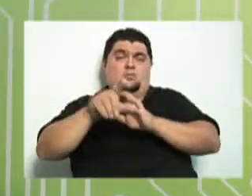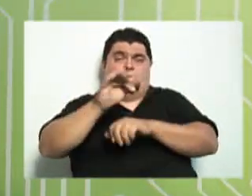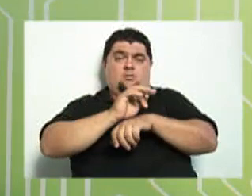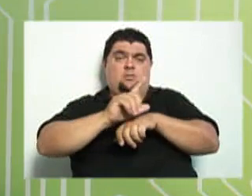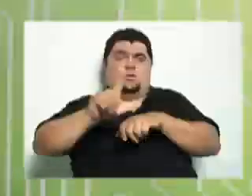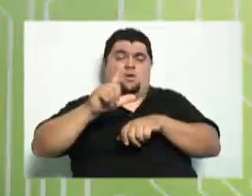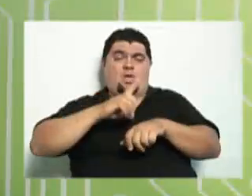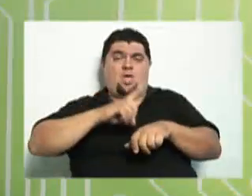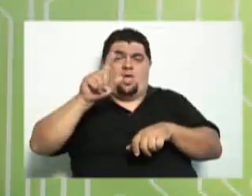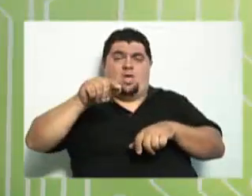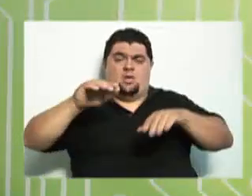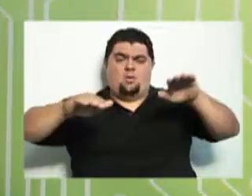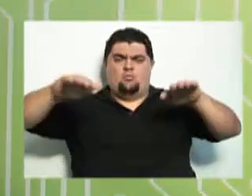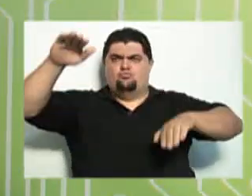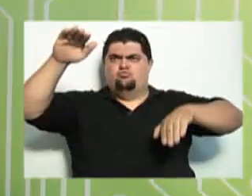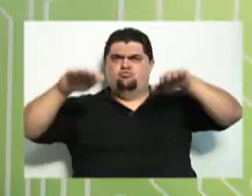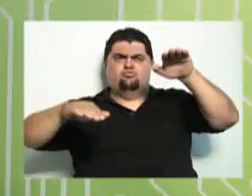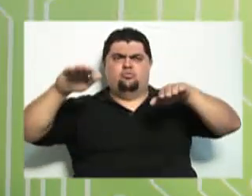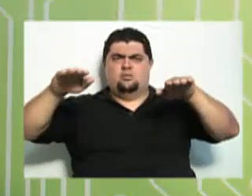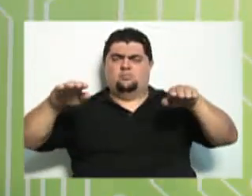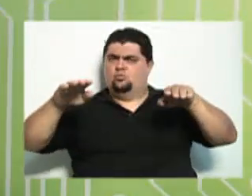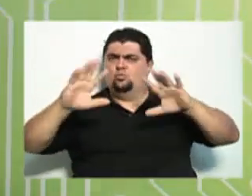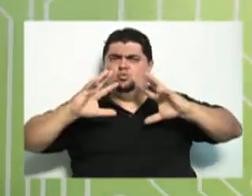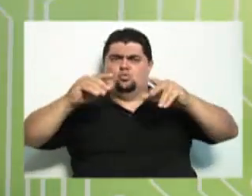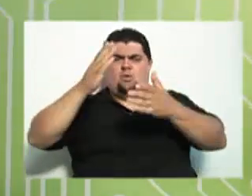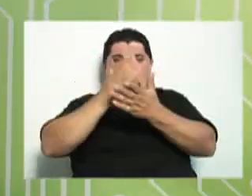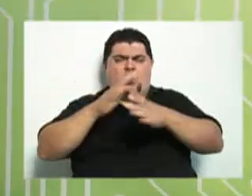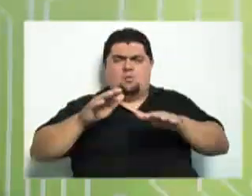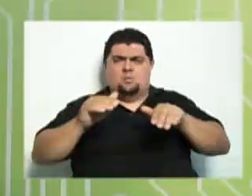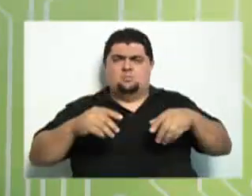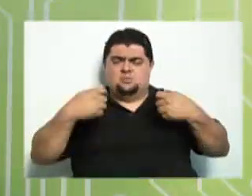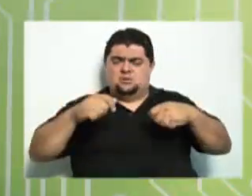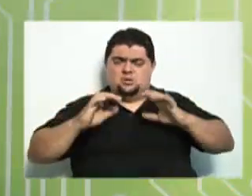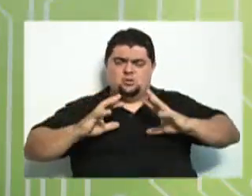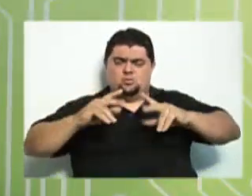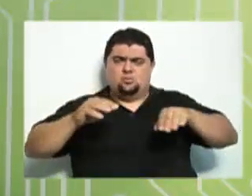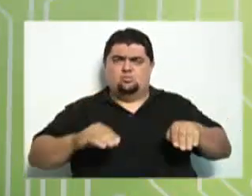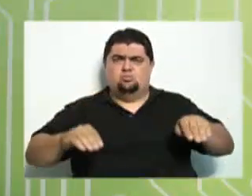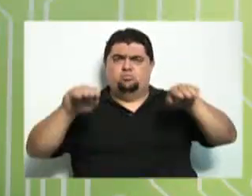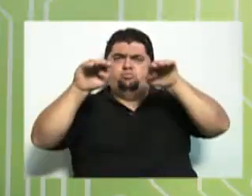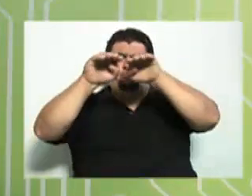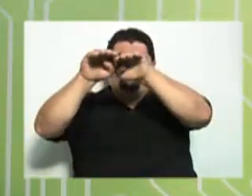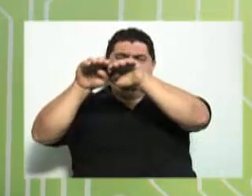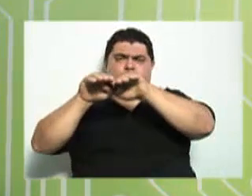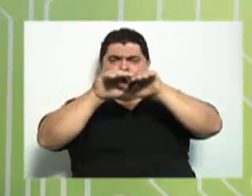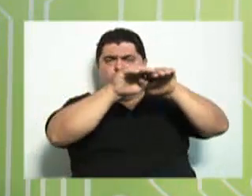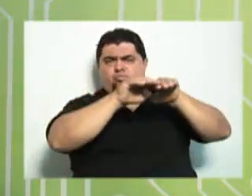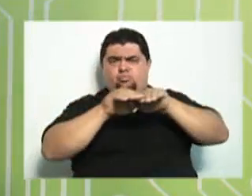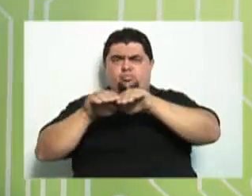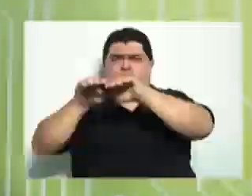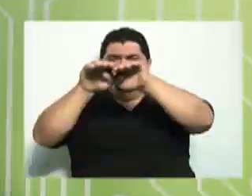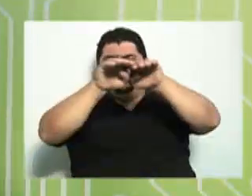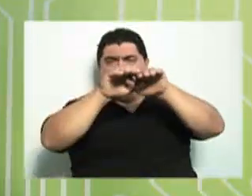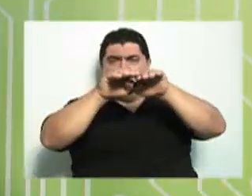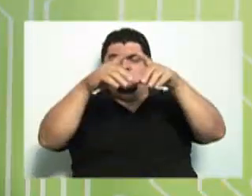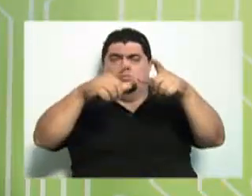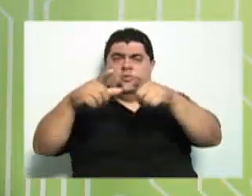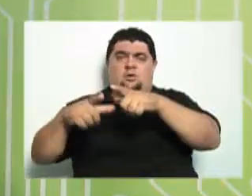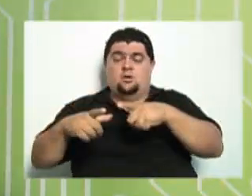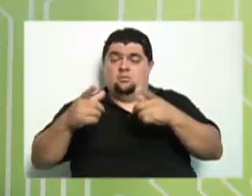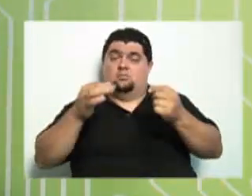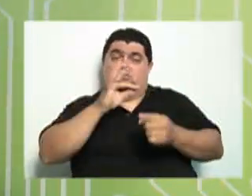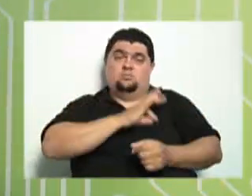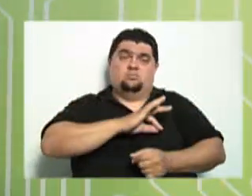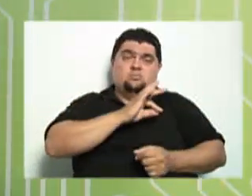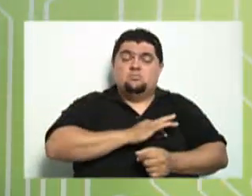as desigualdades regionais. E as nossas desigualdades são de várias formas. Nossas desigualdades são de renda,